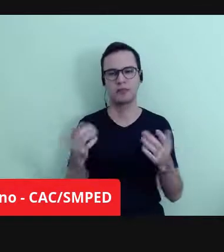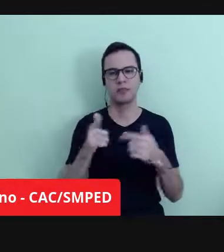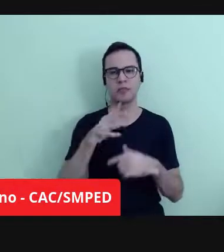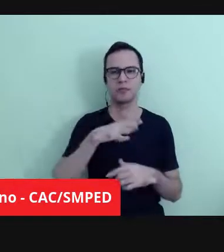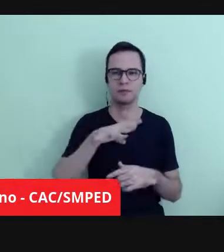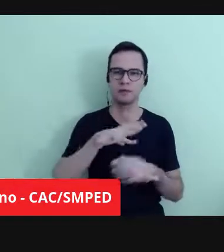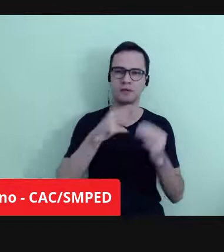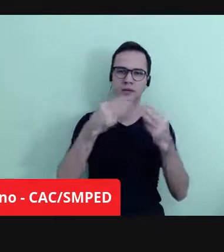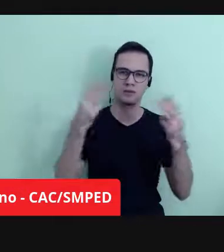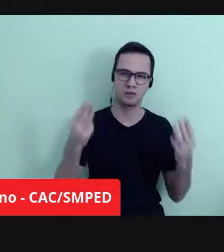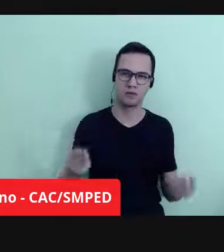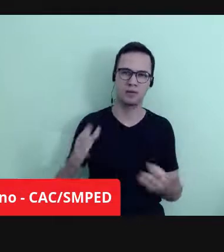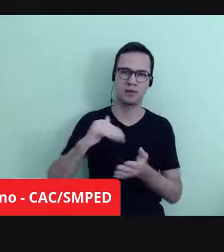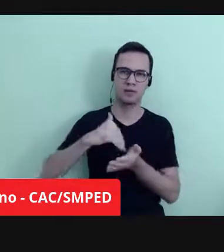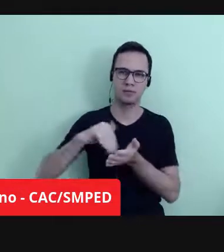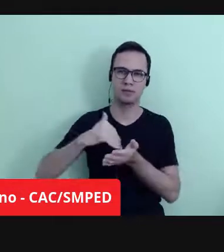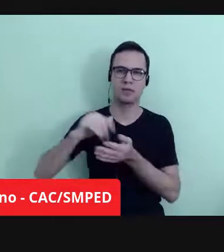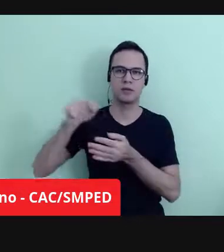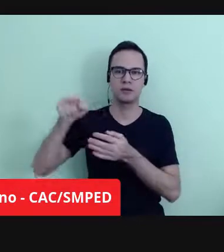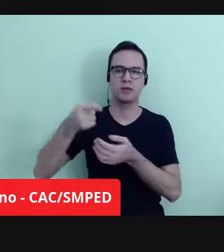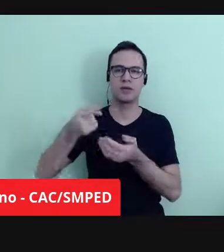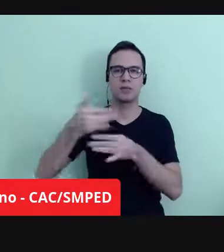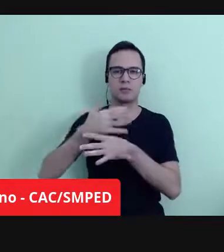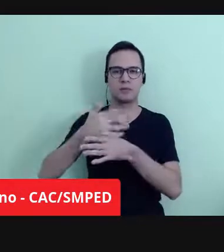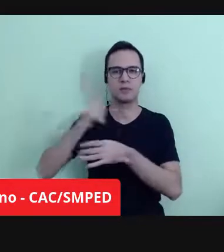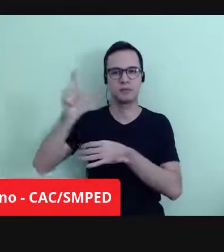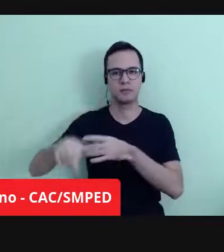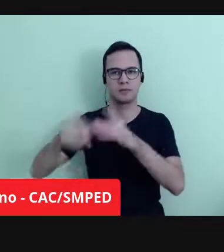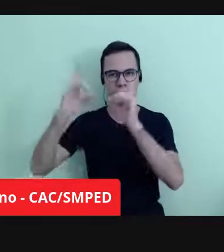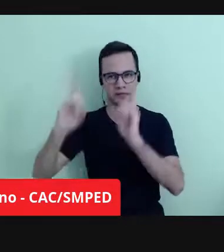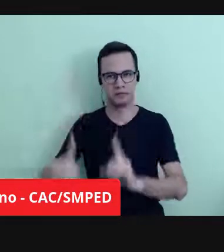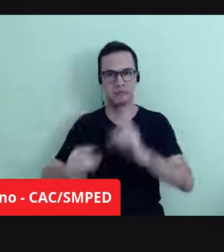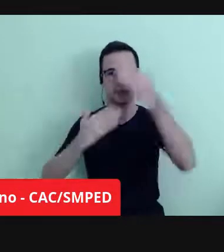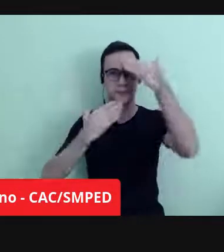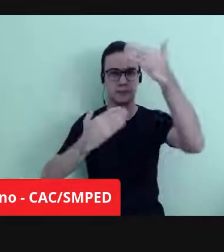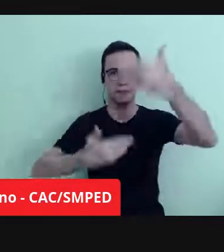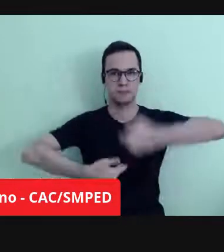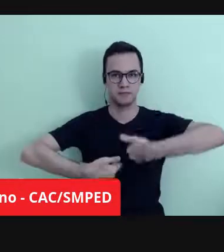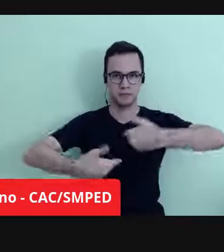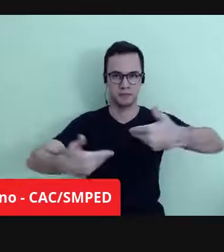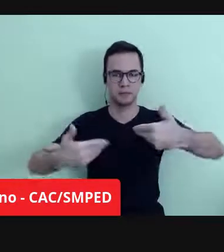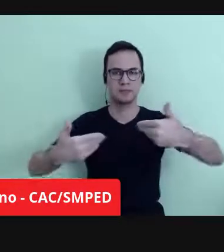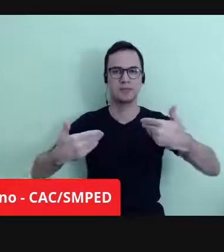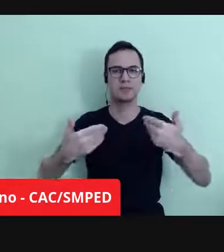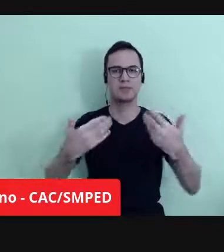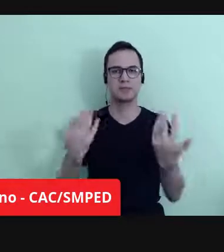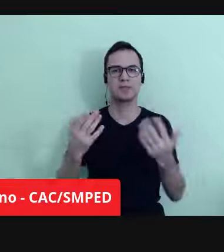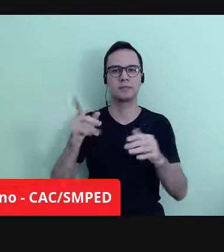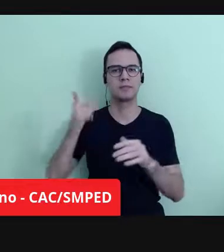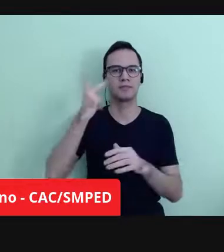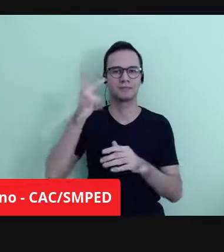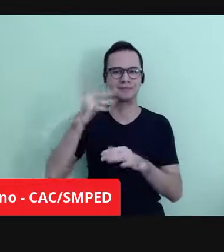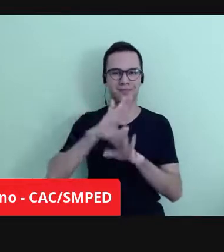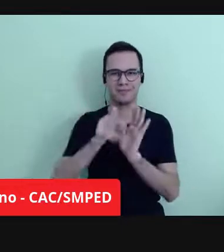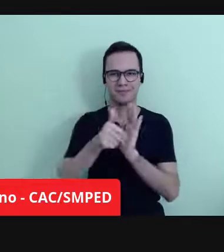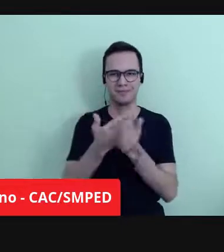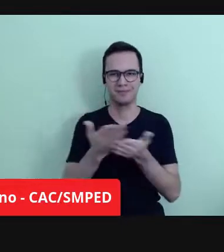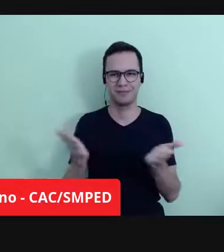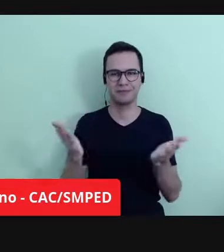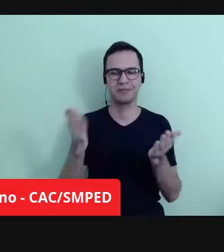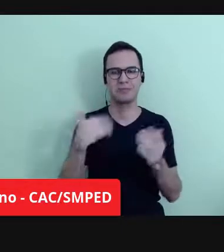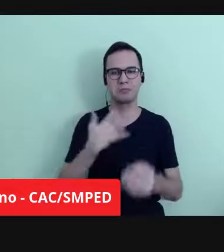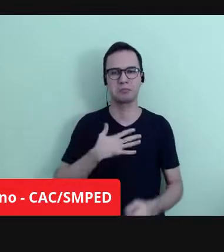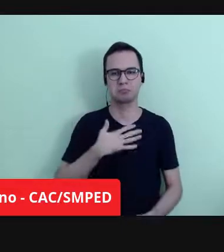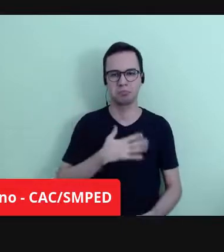da Secretaria Municipal dos Direitos da Pessoa com Deficiência. E obrigado ao convite, Danilo, pessoal do Museu da Cidade de São Paulo. Muito